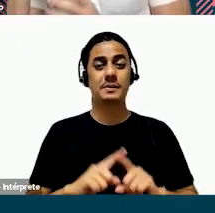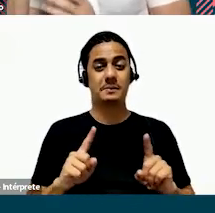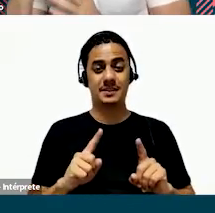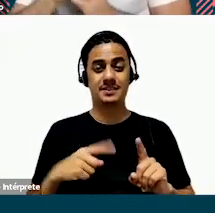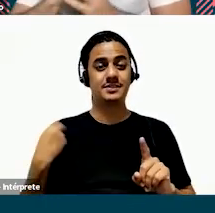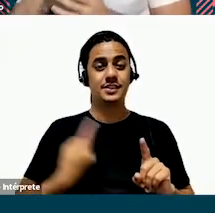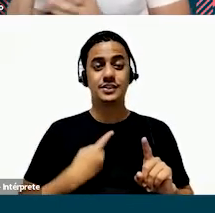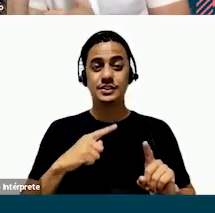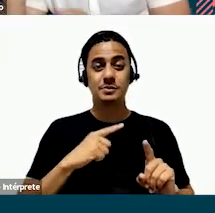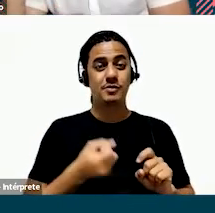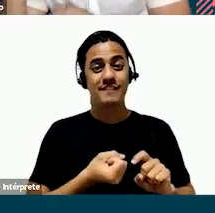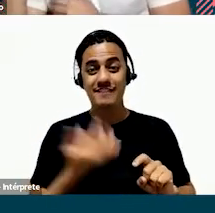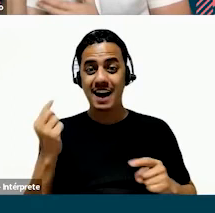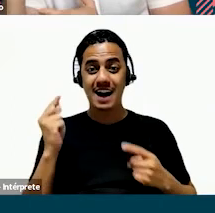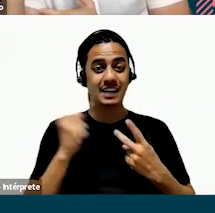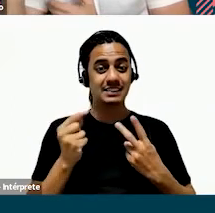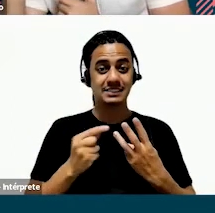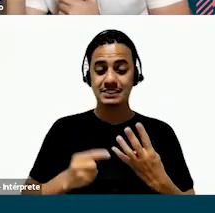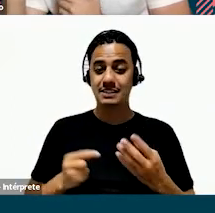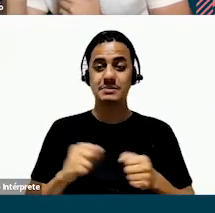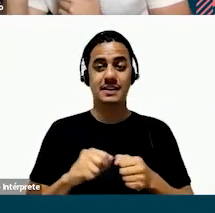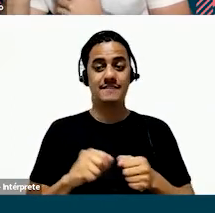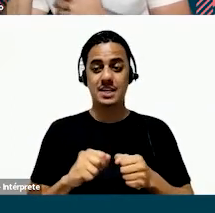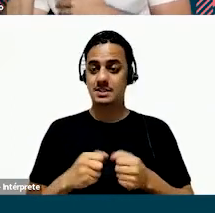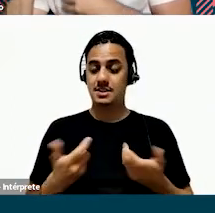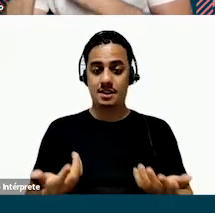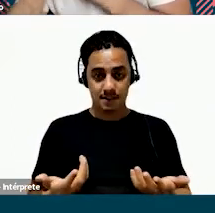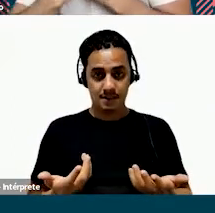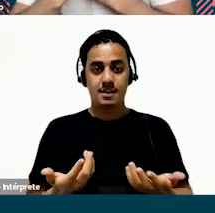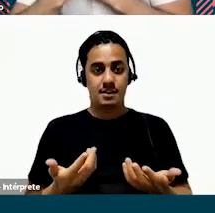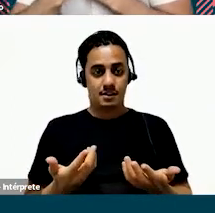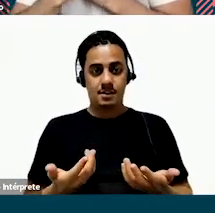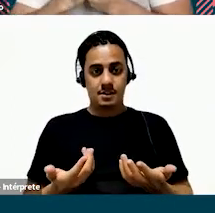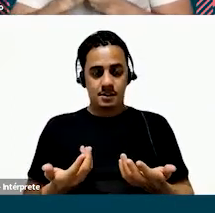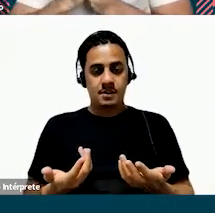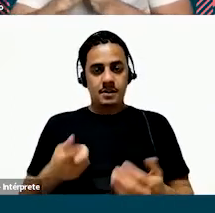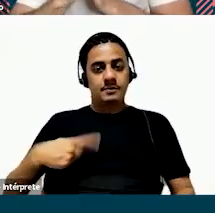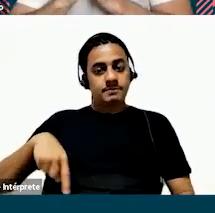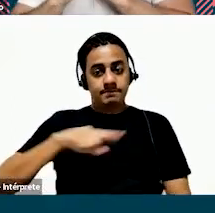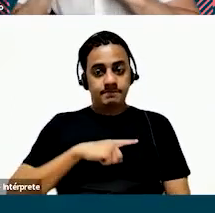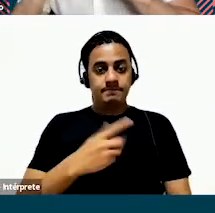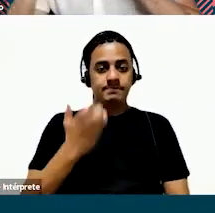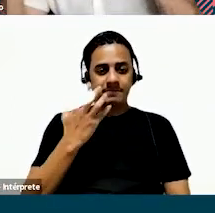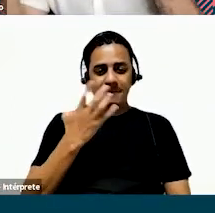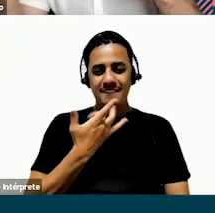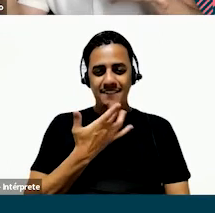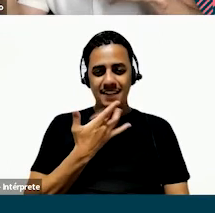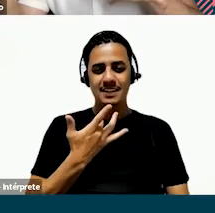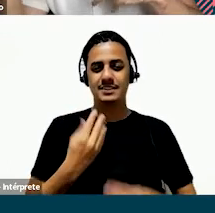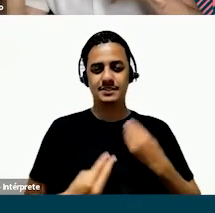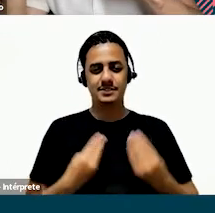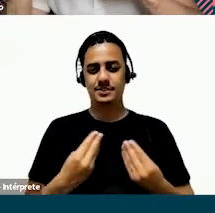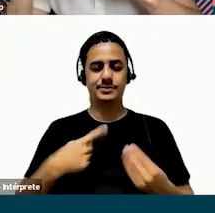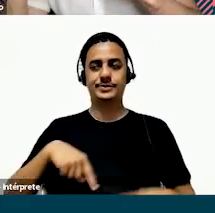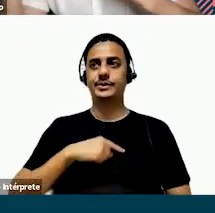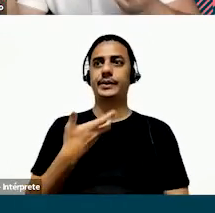Mas aí a gente ainda tinha uma infinidade de funcionalidades ali para fazer, e a gente não queria, para facilitar essa